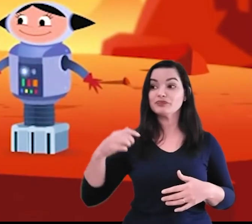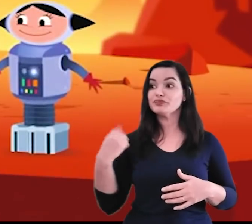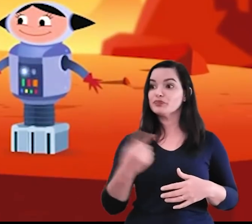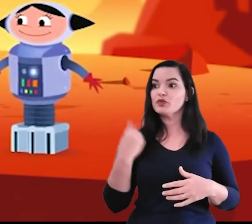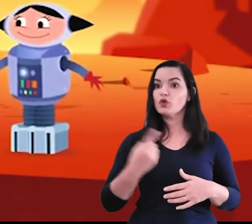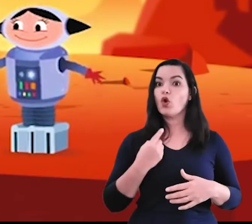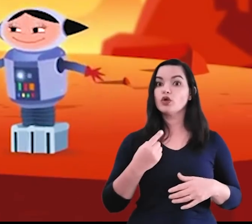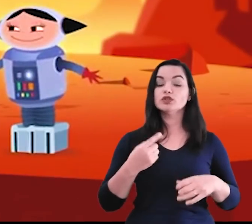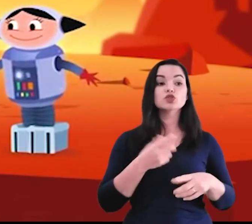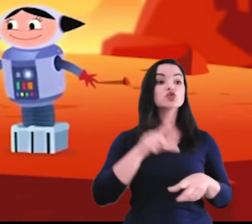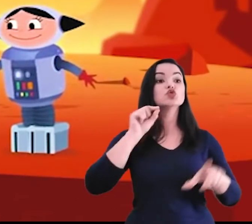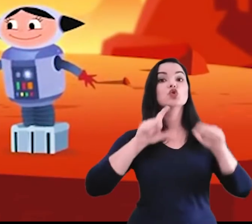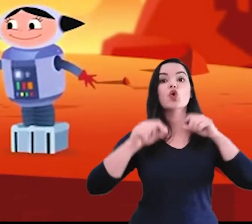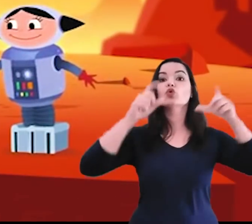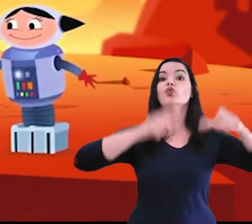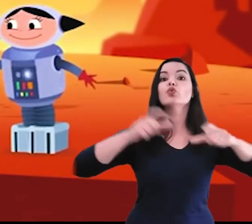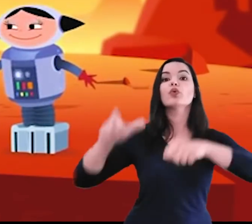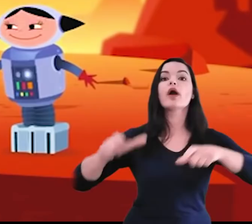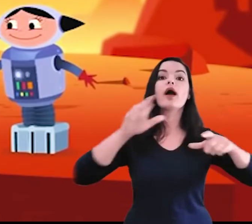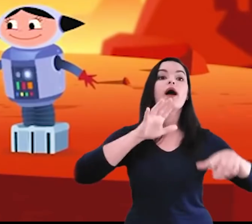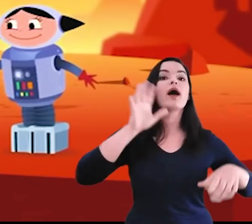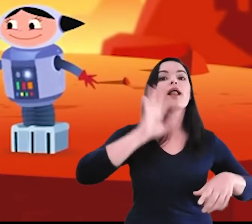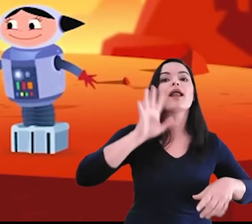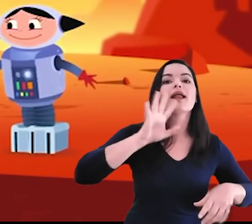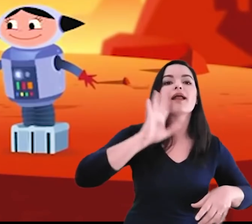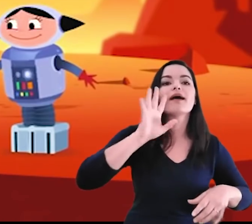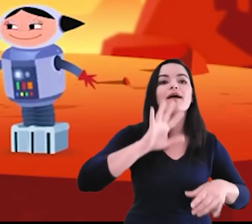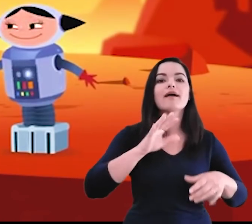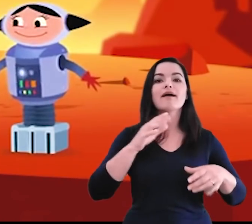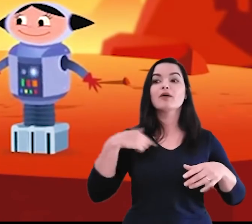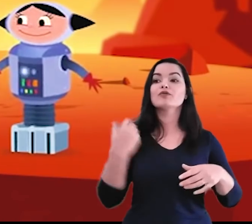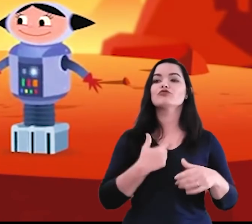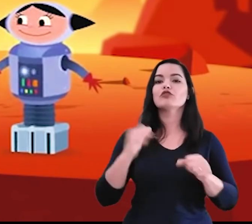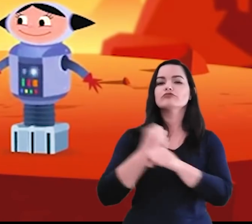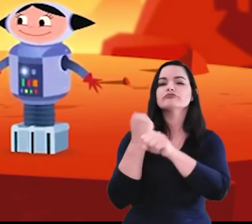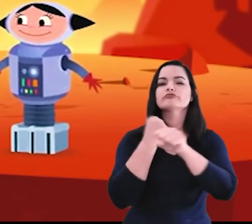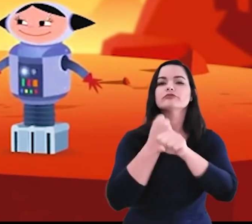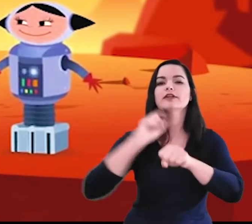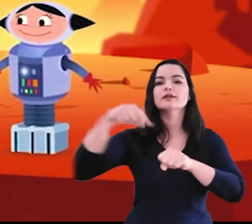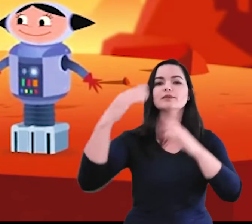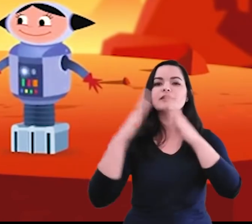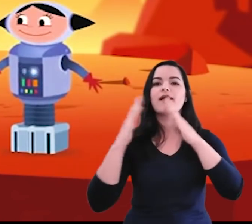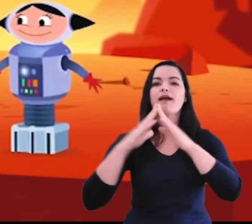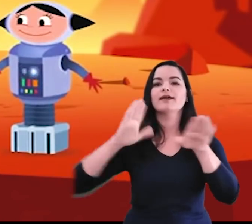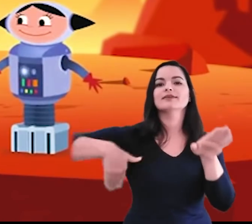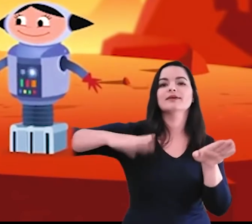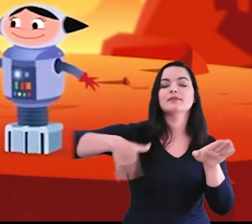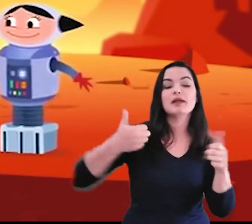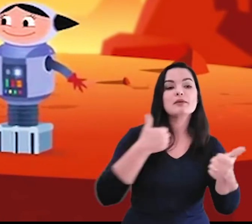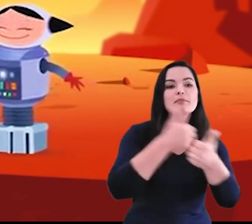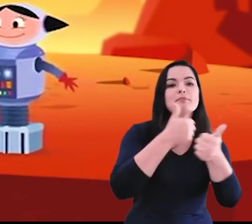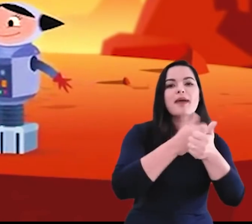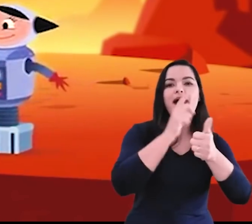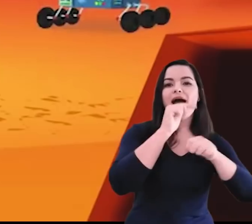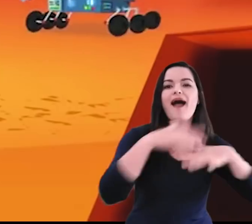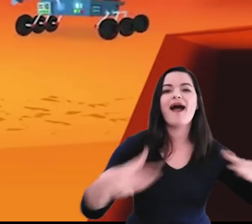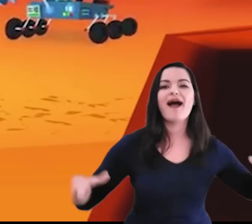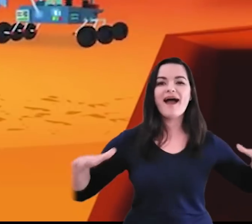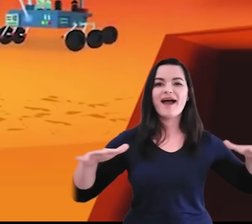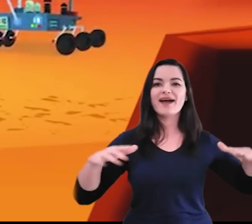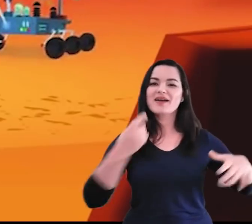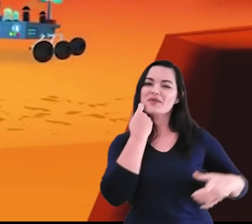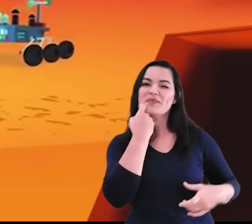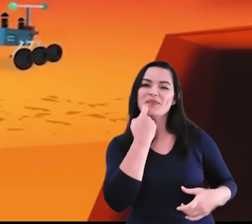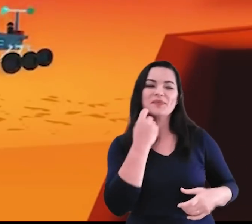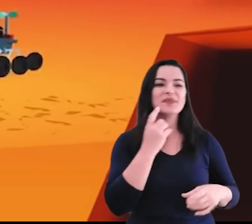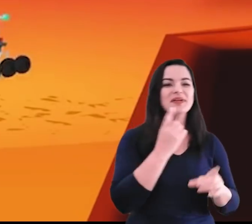para nossa casa de praia. Bem na frente do mar, cheio de peixe. A gente pode morar em Marte e passar férias na Terra. Para os